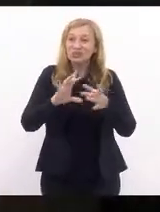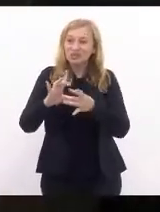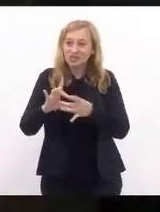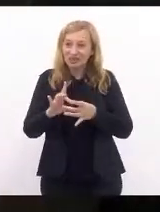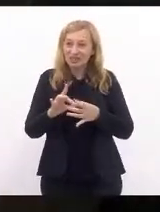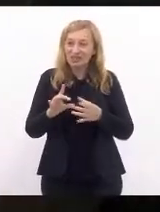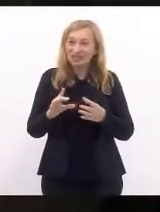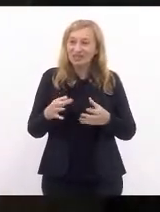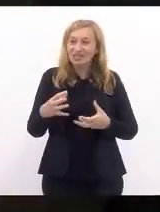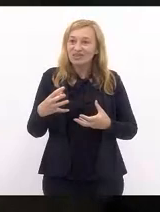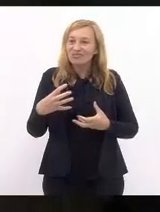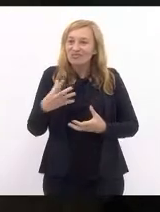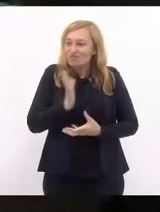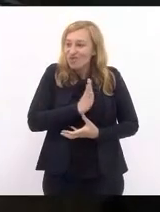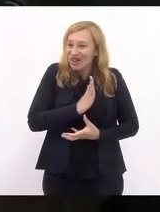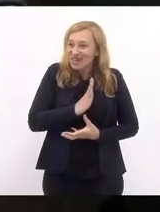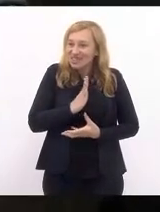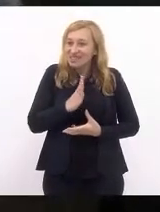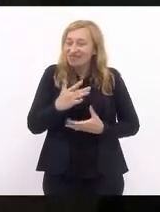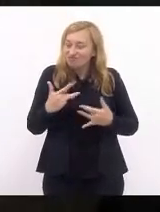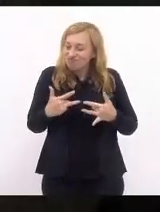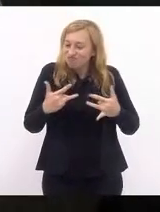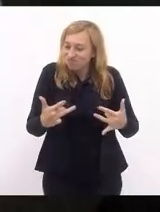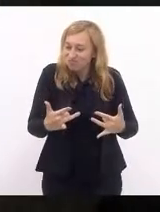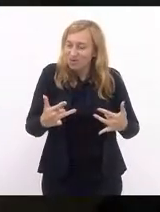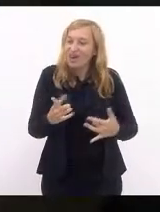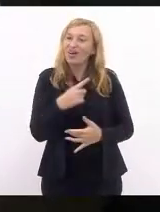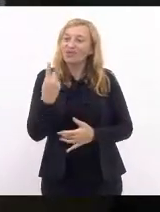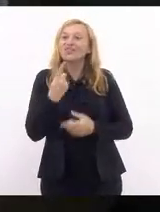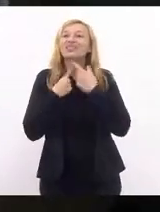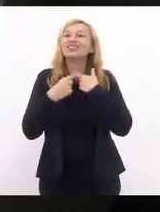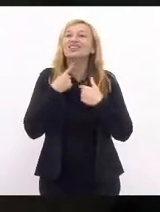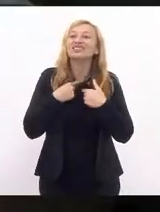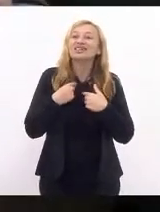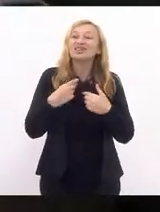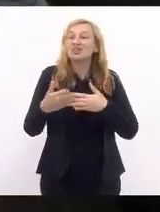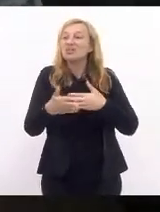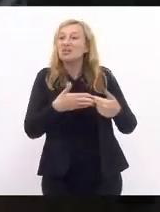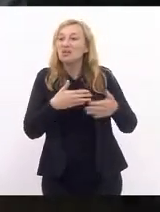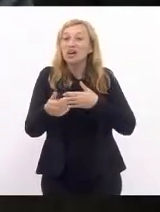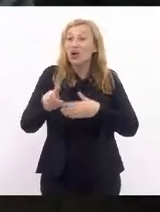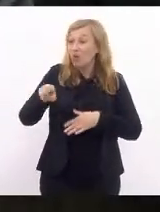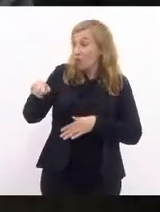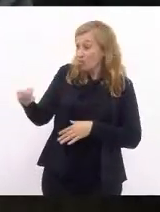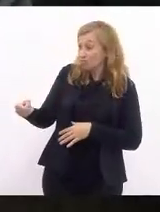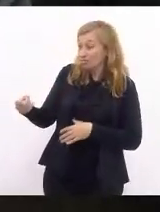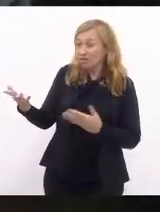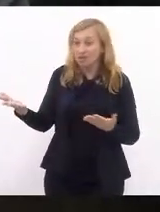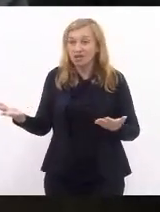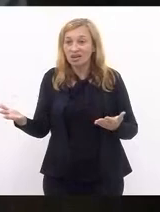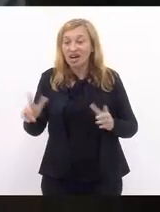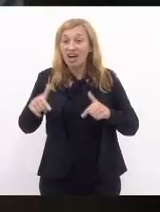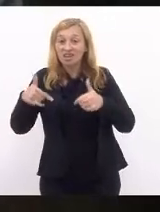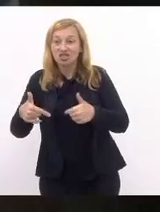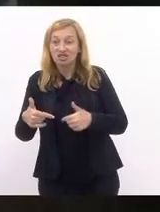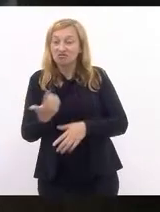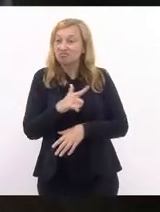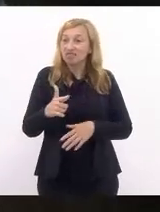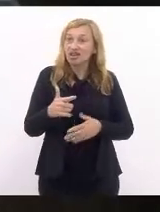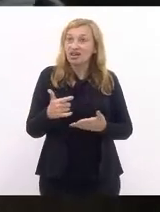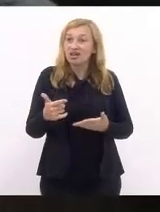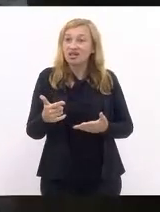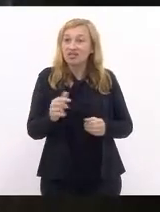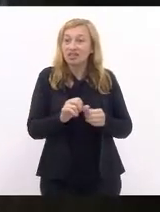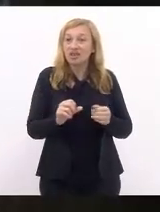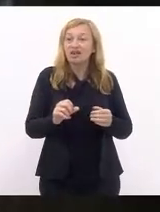fossem em vasos de um de um coração muito fraterno e esse é o nosso desejo e qualquer outra ação que não tenha